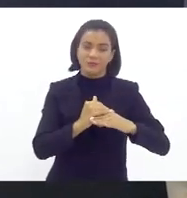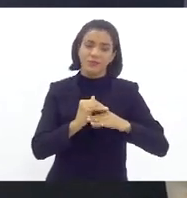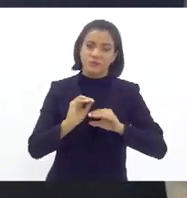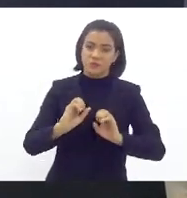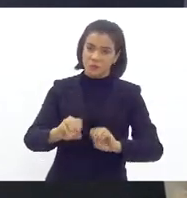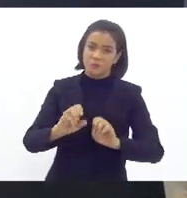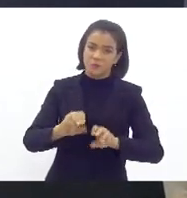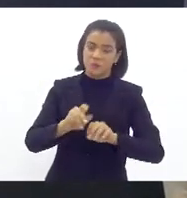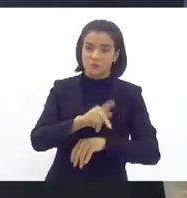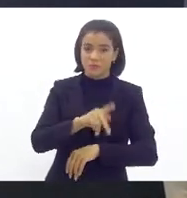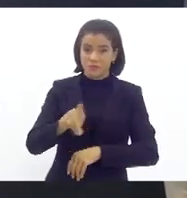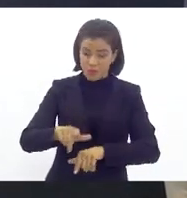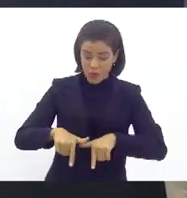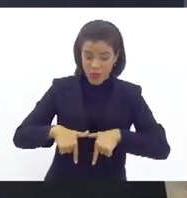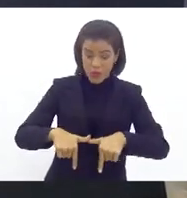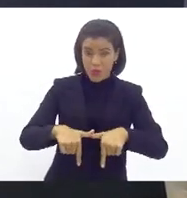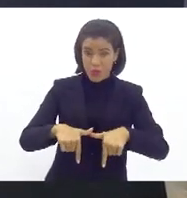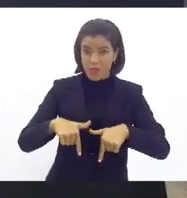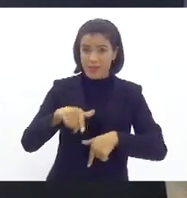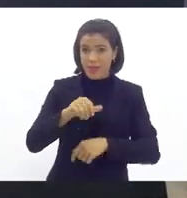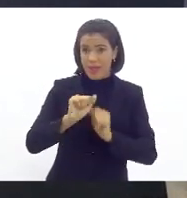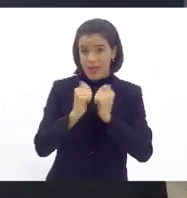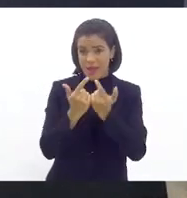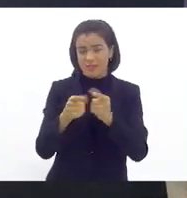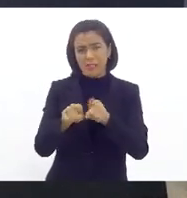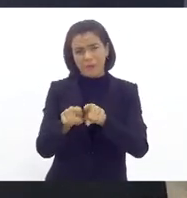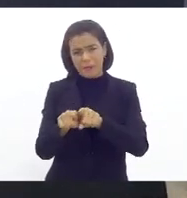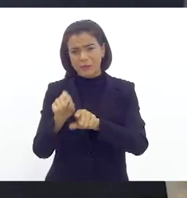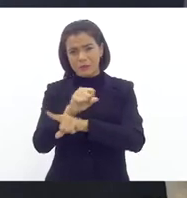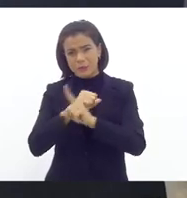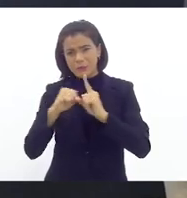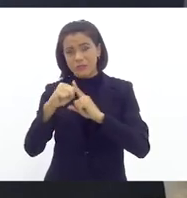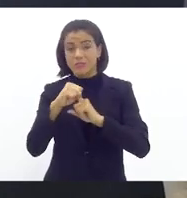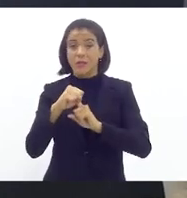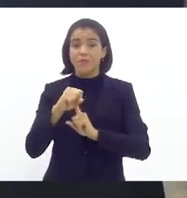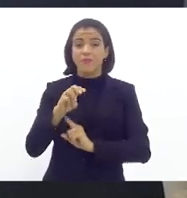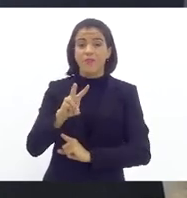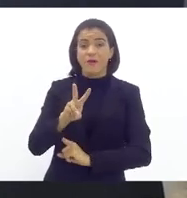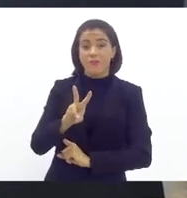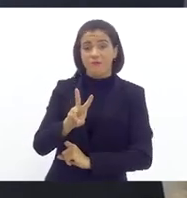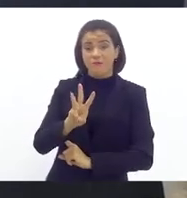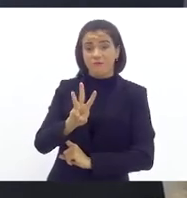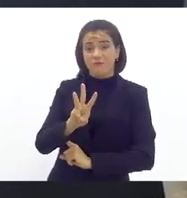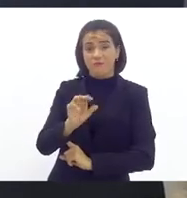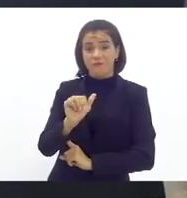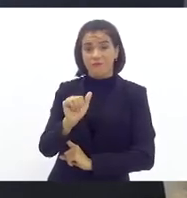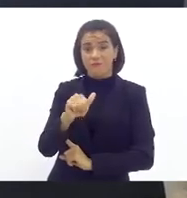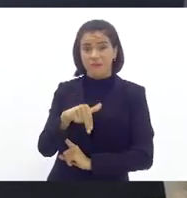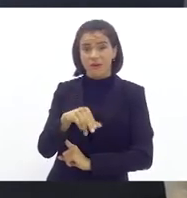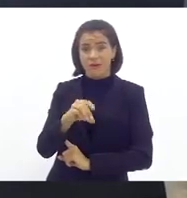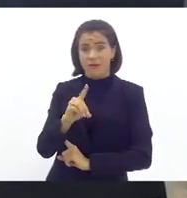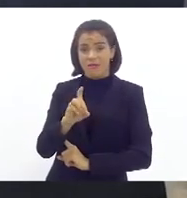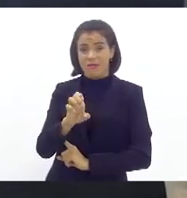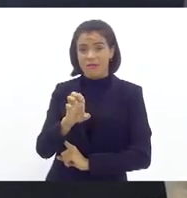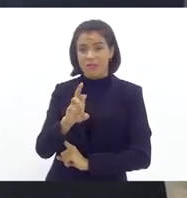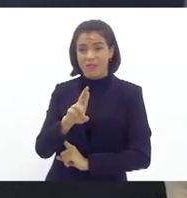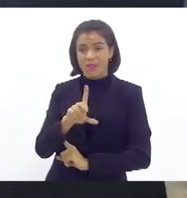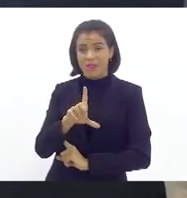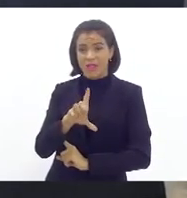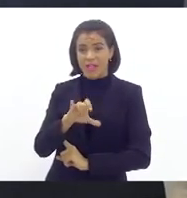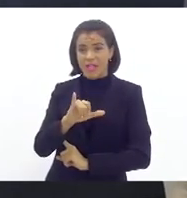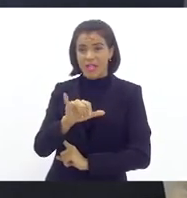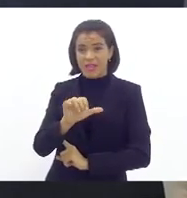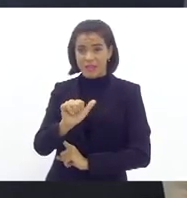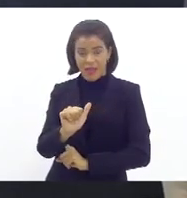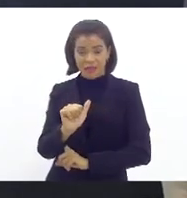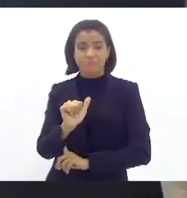atuamos aqui na Alerj, também na Sociedade. A Wanderleia, eu faço um carinho especial, porque atuou comigo também